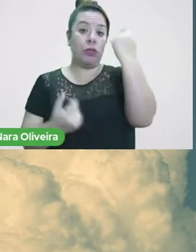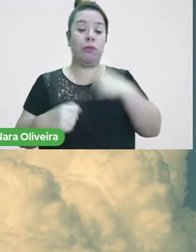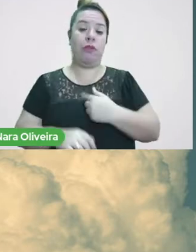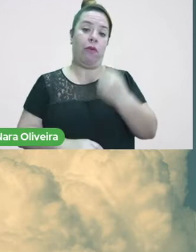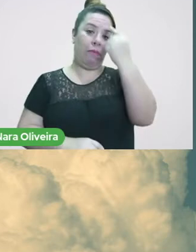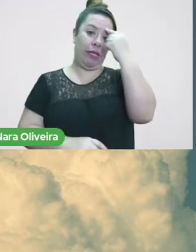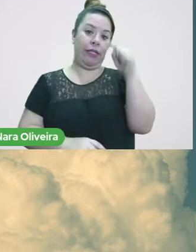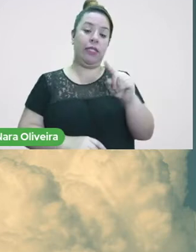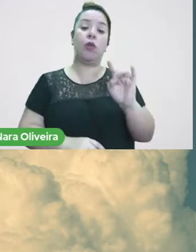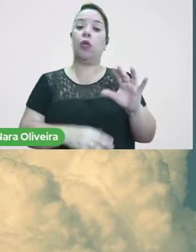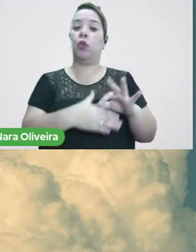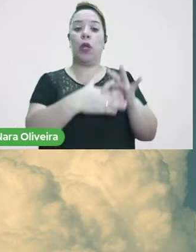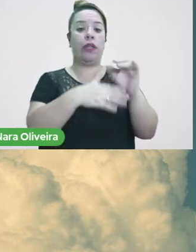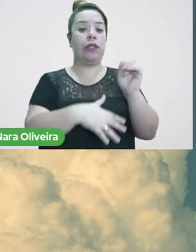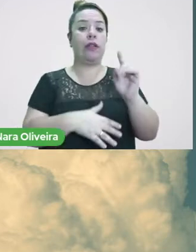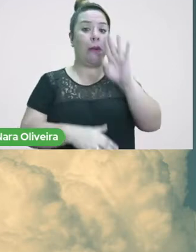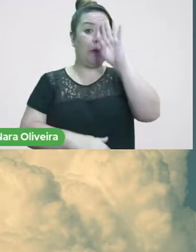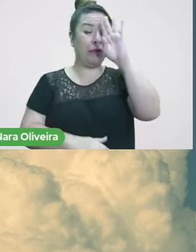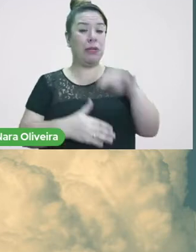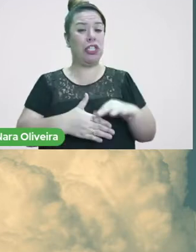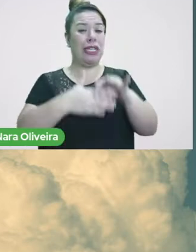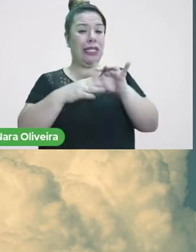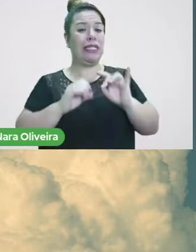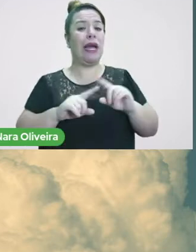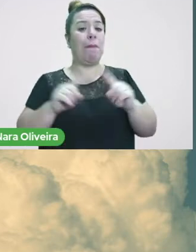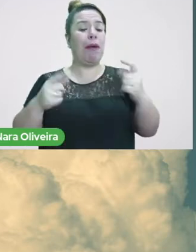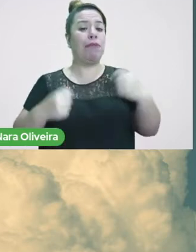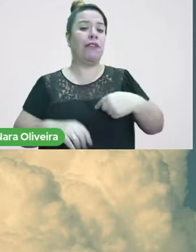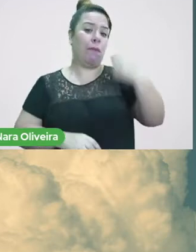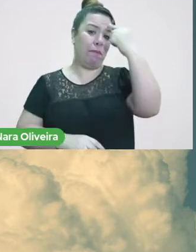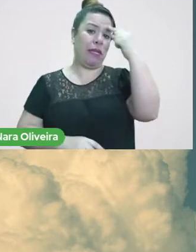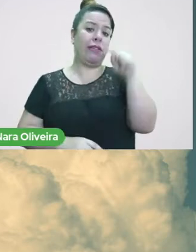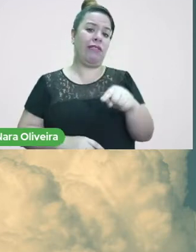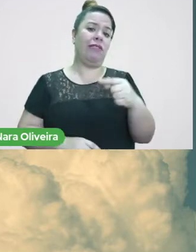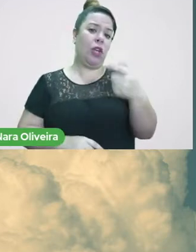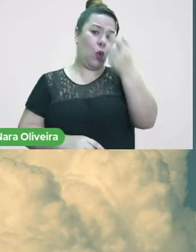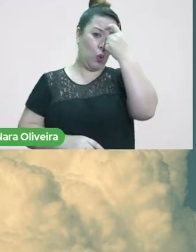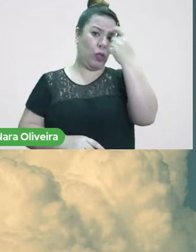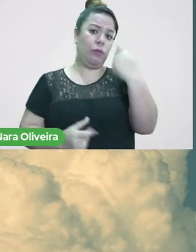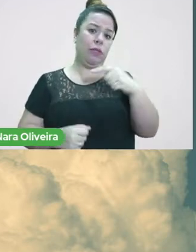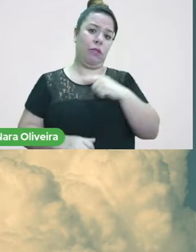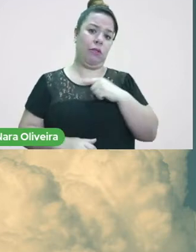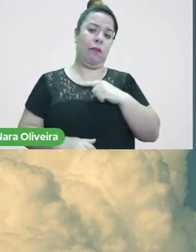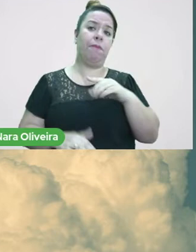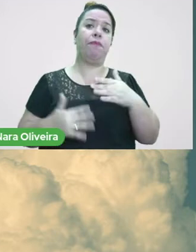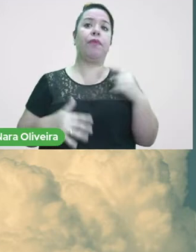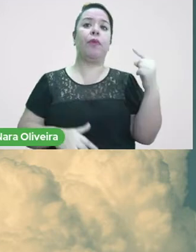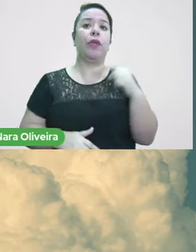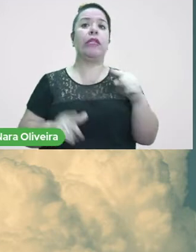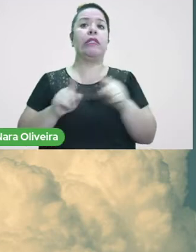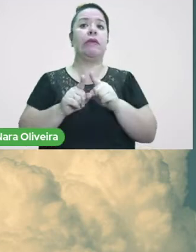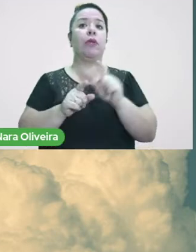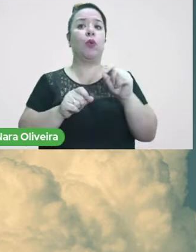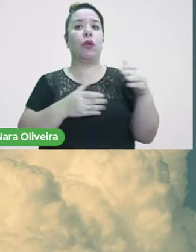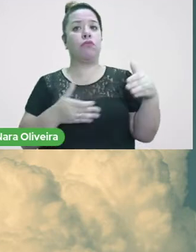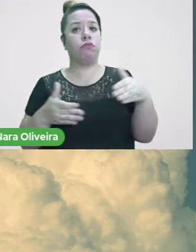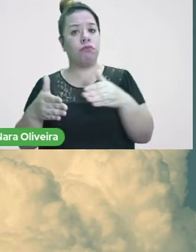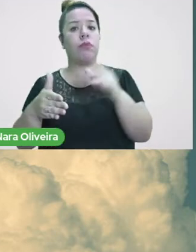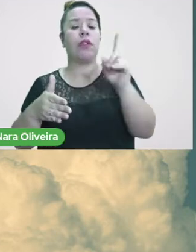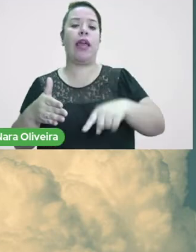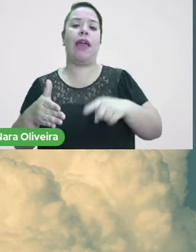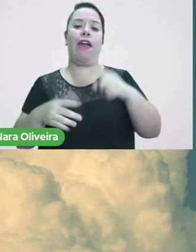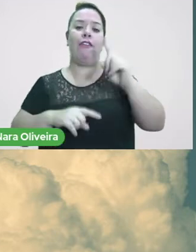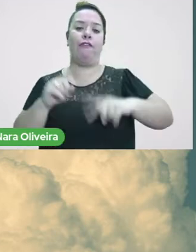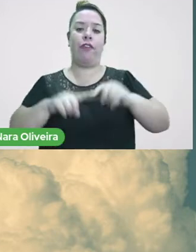e principalmente a liderança técnica. Então, o Path to Production, ela é uma ferramenta para isso, tá? Então, se a dinâmica for